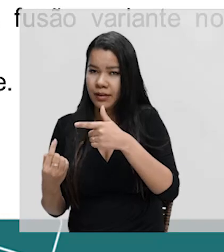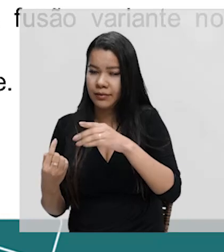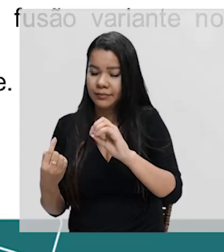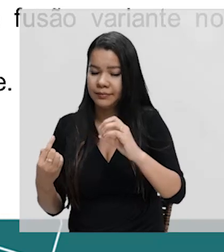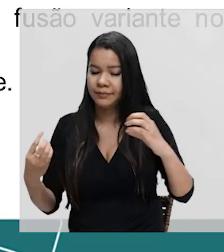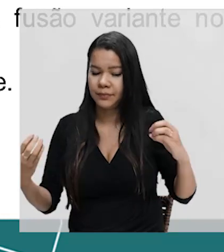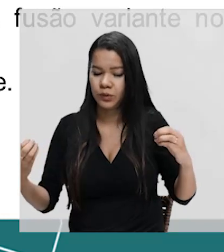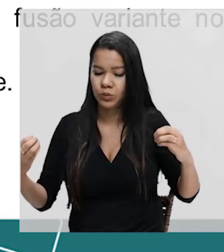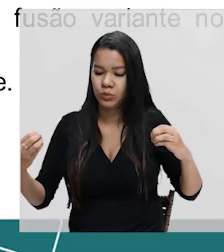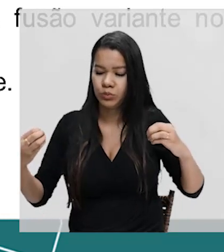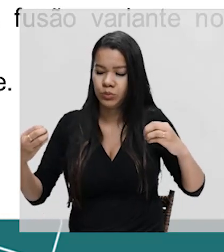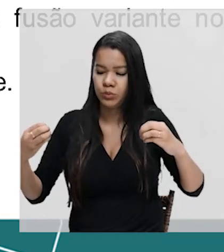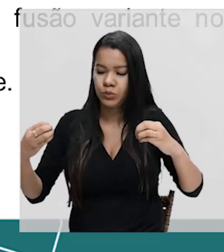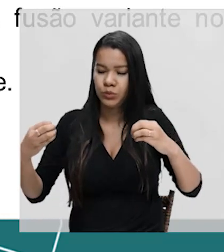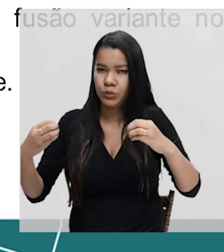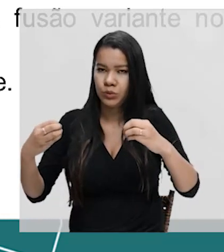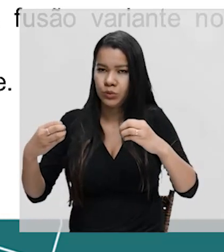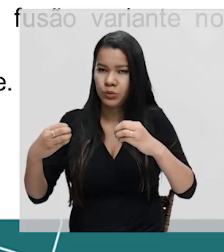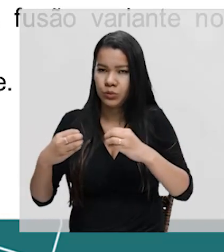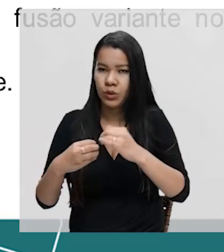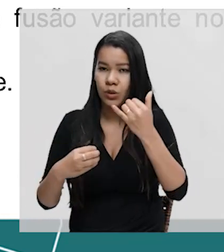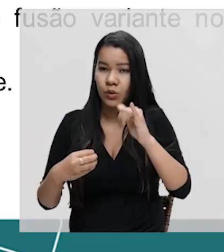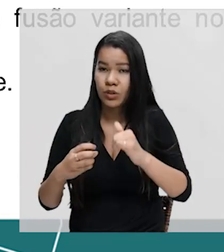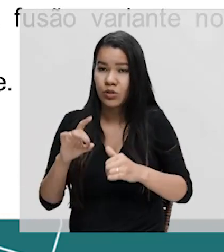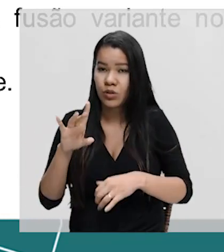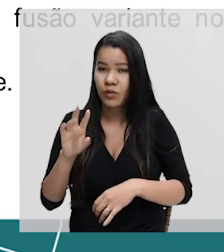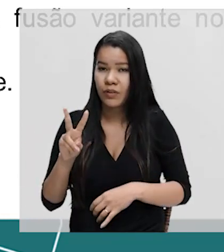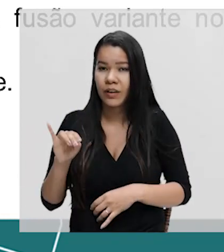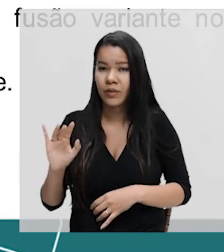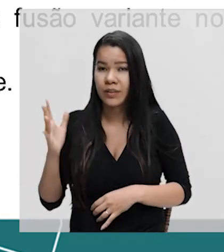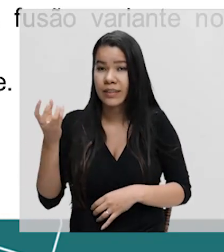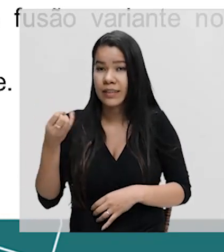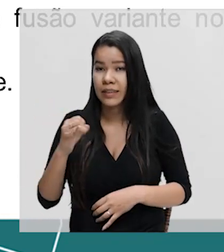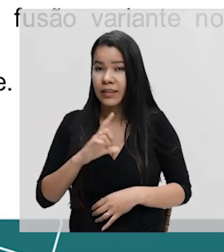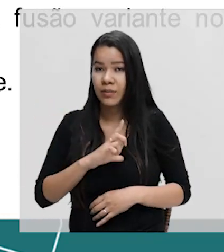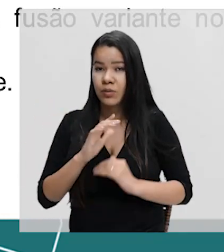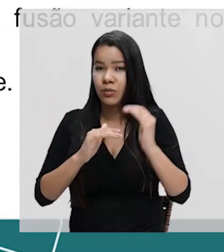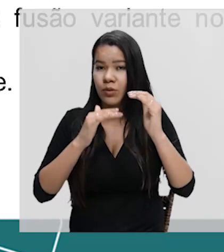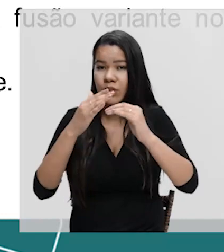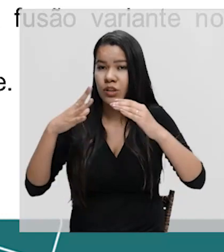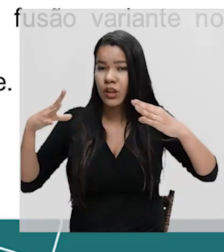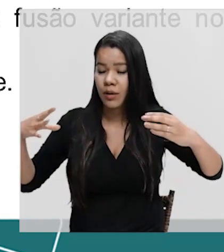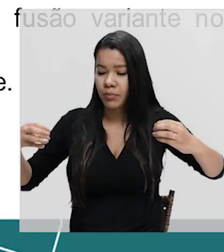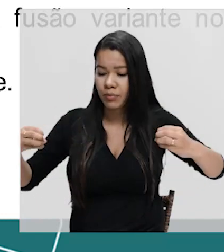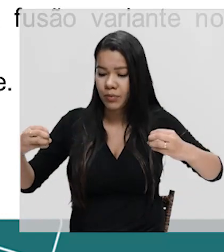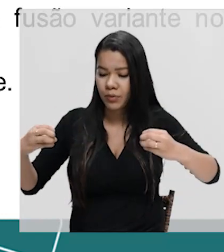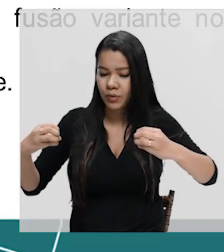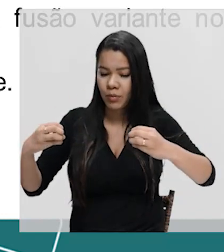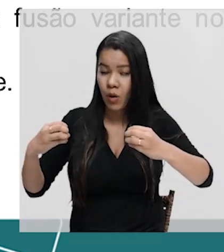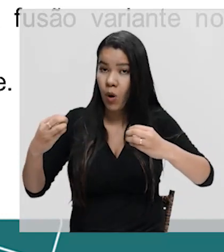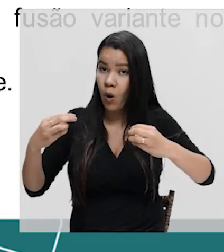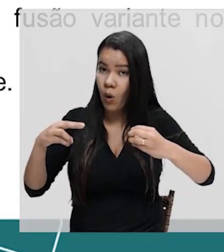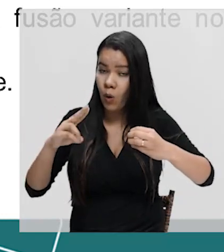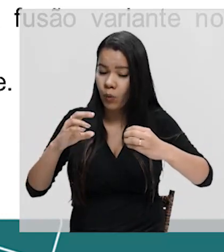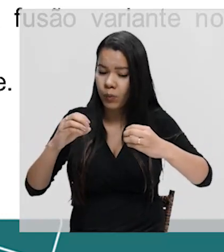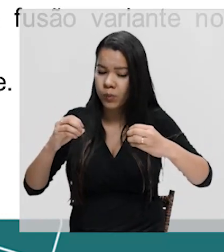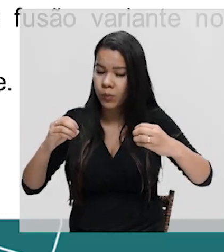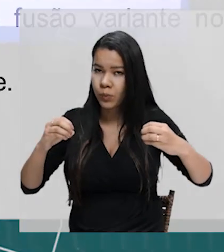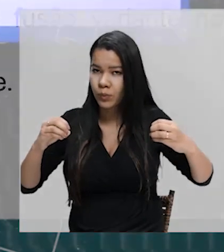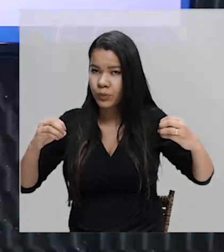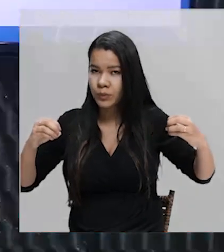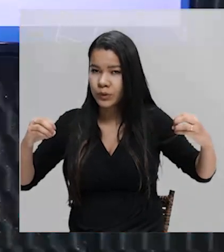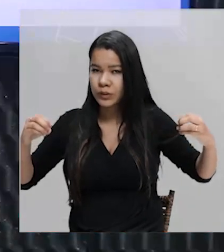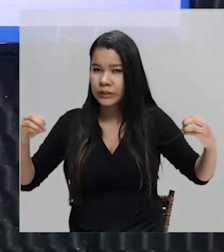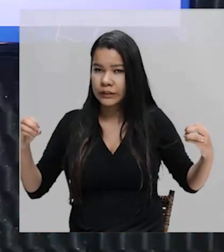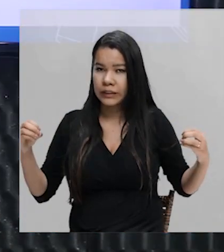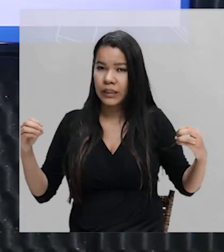o processo de aproximação ou de afastamento desse ímã, certo? Então, quando ele se